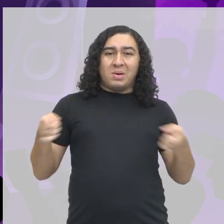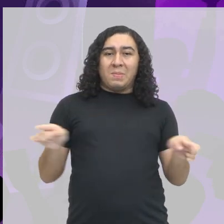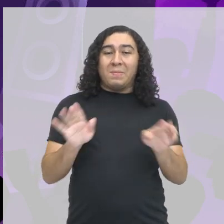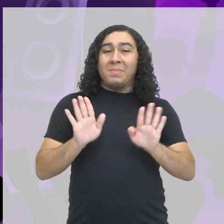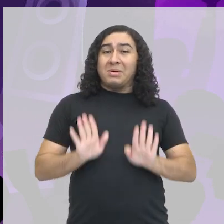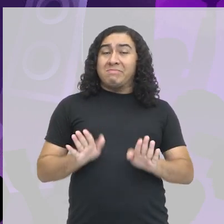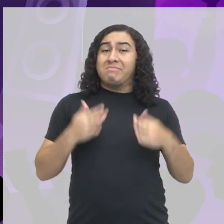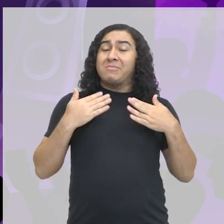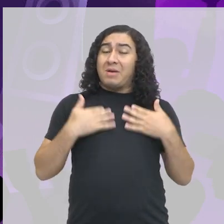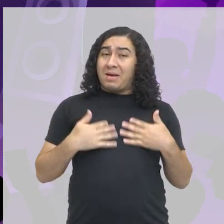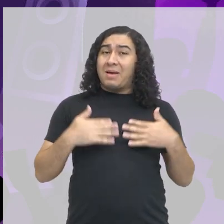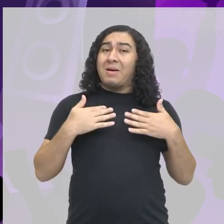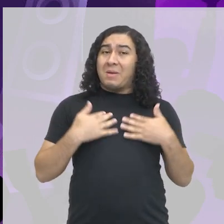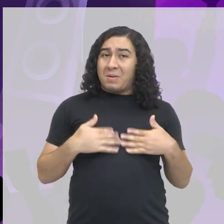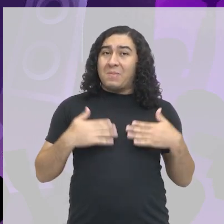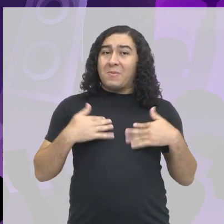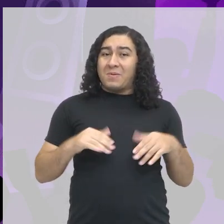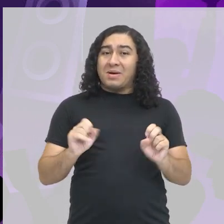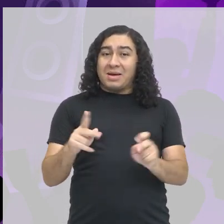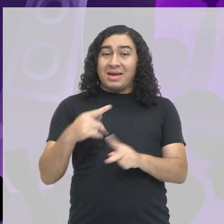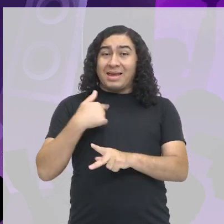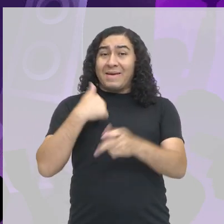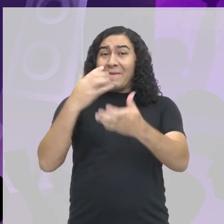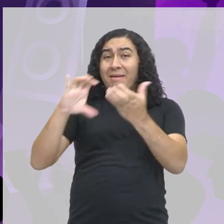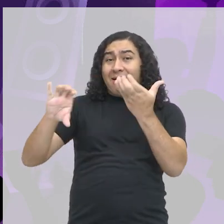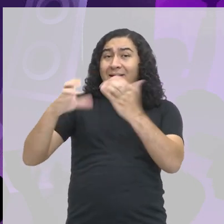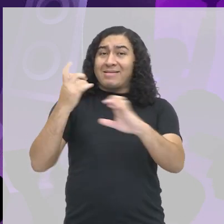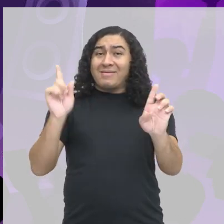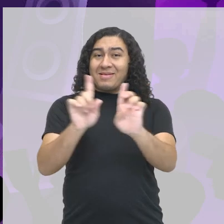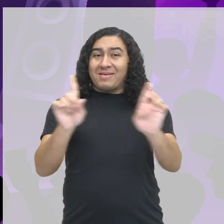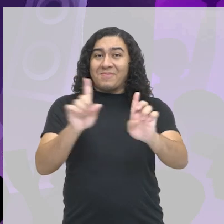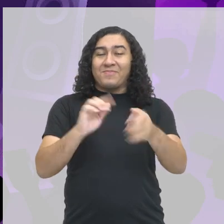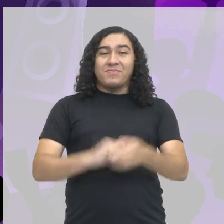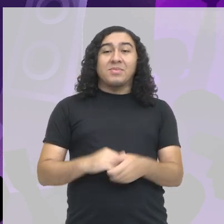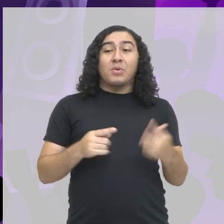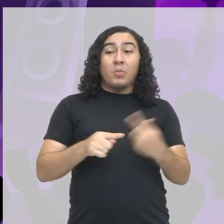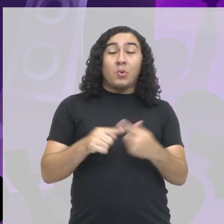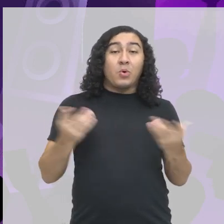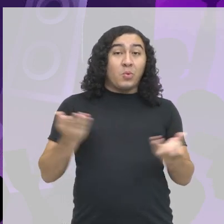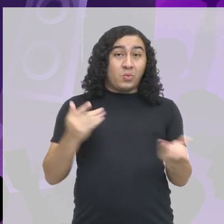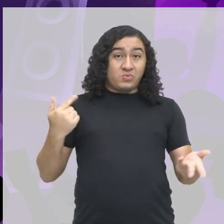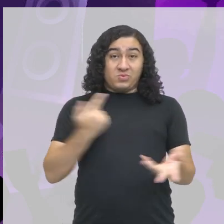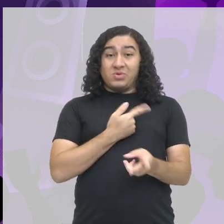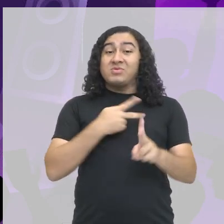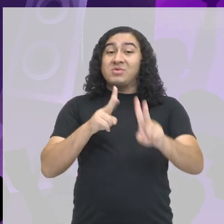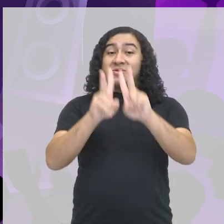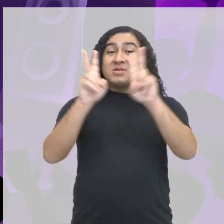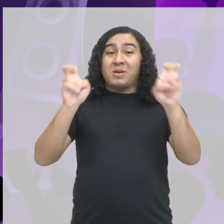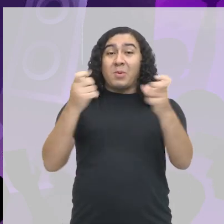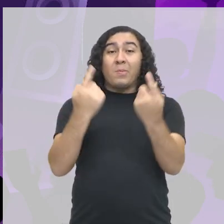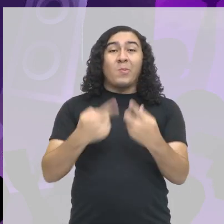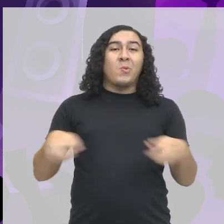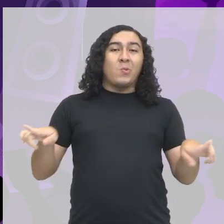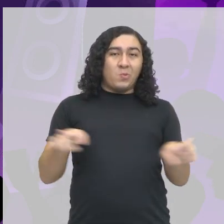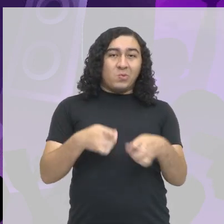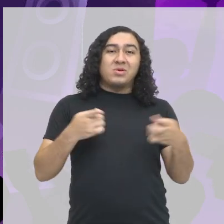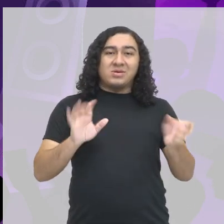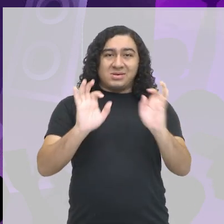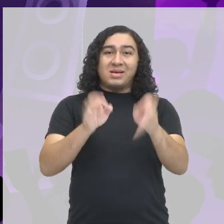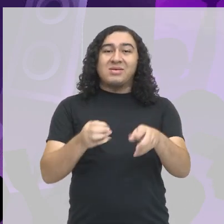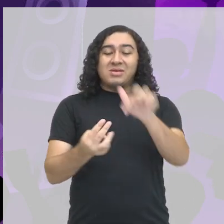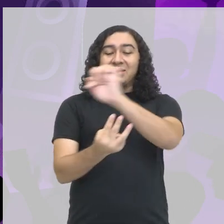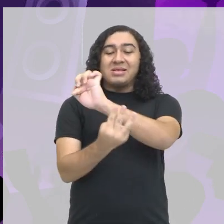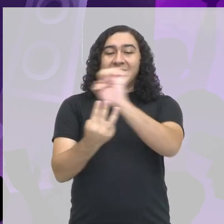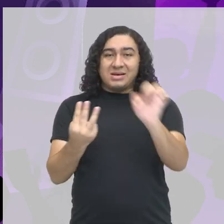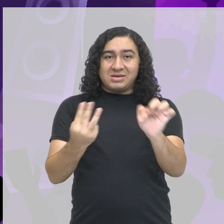fiquem tranquilos, eu não vou cantar. Pois hoje nós vamos falar sobre música, vamos falar de 3